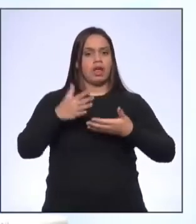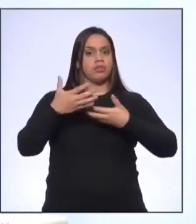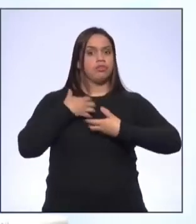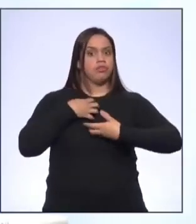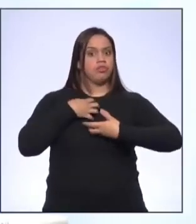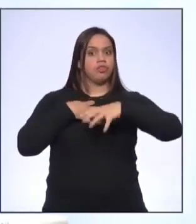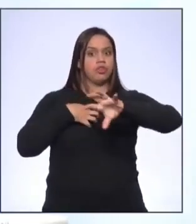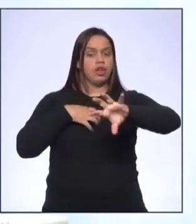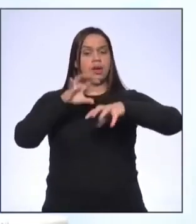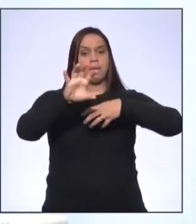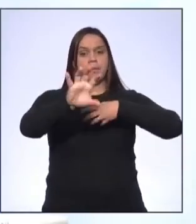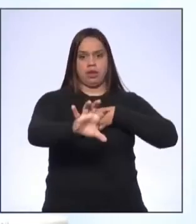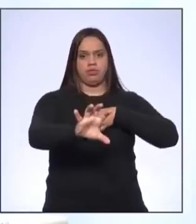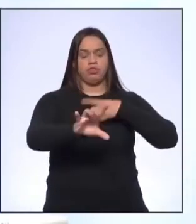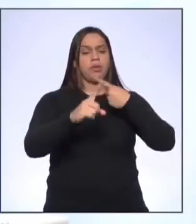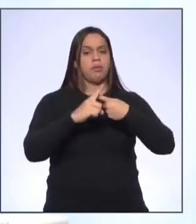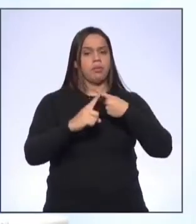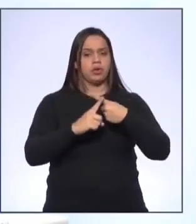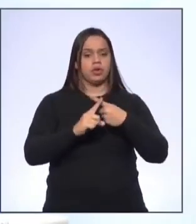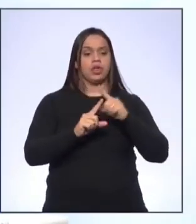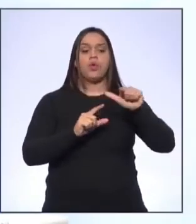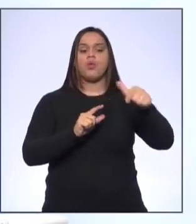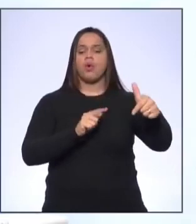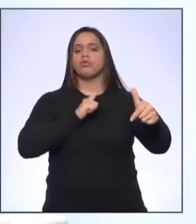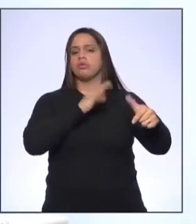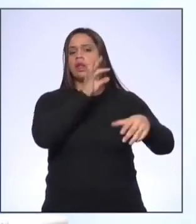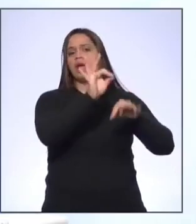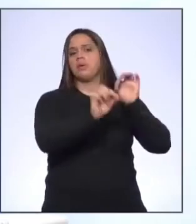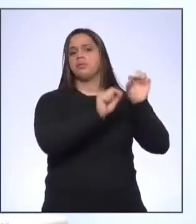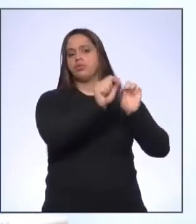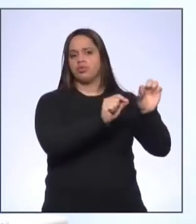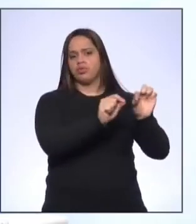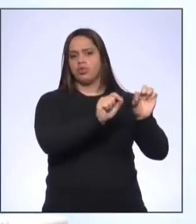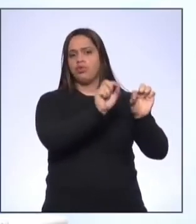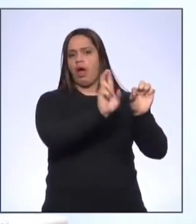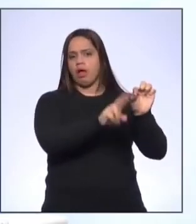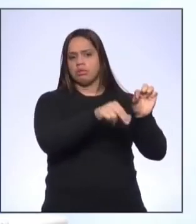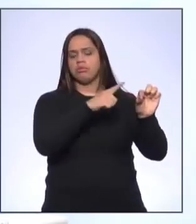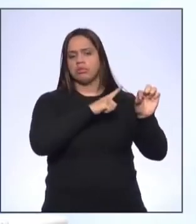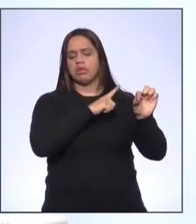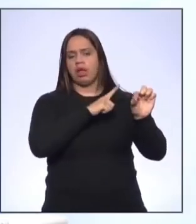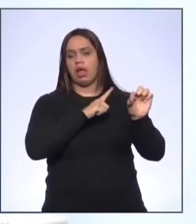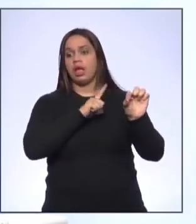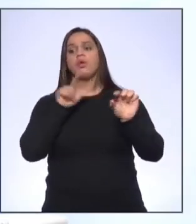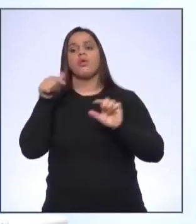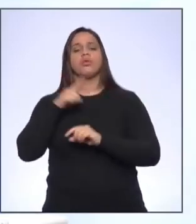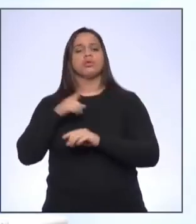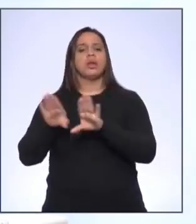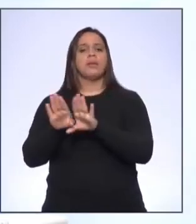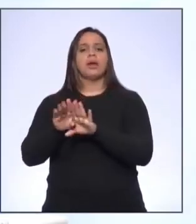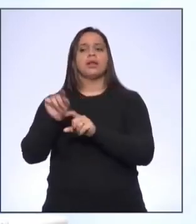perceber que o outro tem os seus motivos, suas razões. Então, se nós temos certeza que